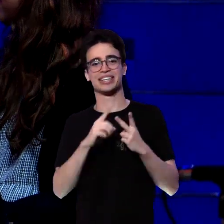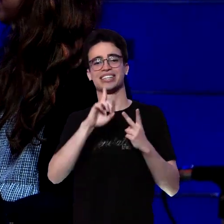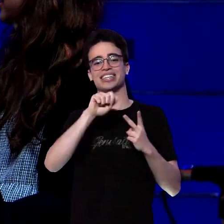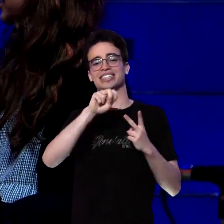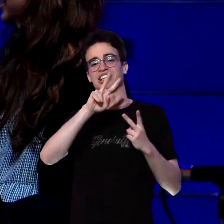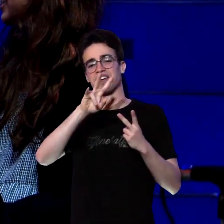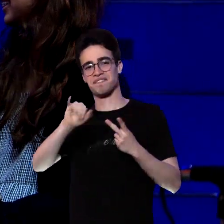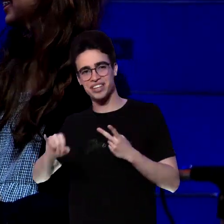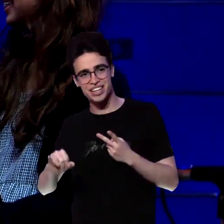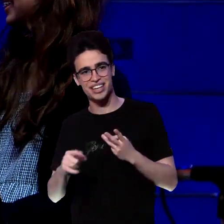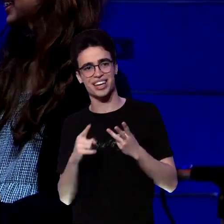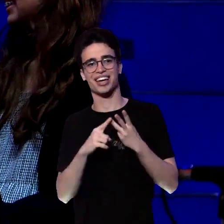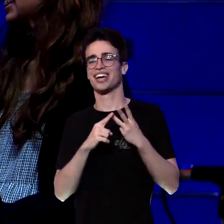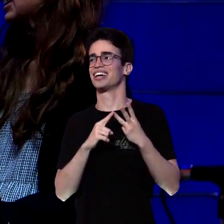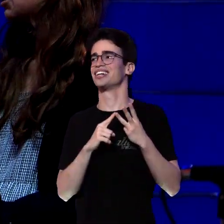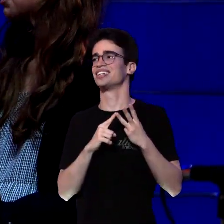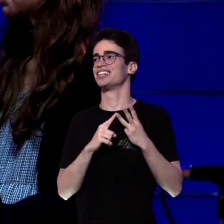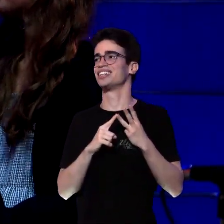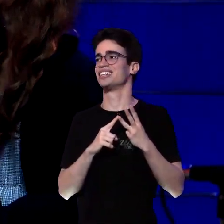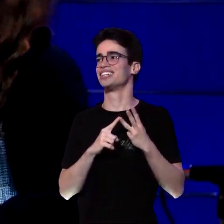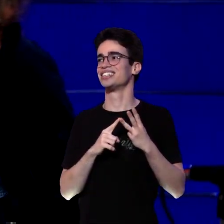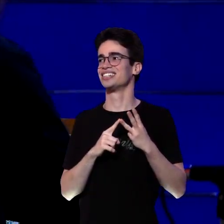Davi.